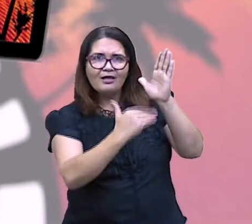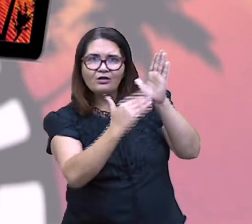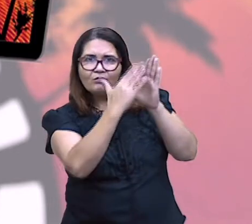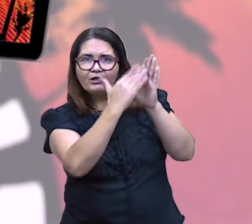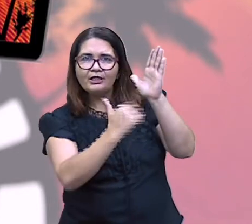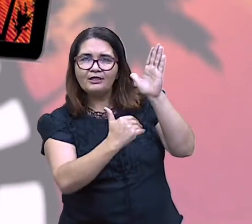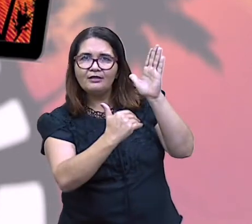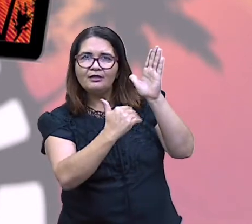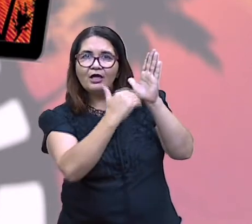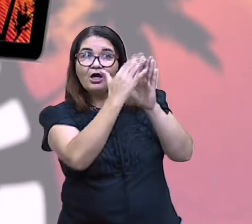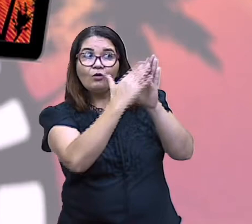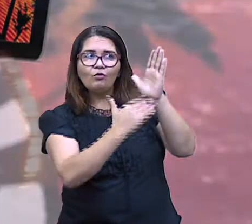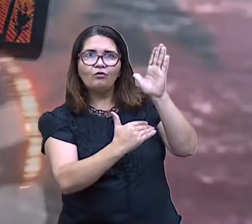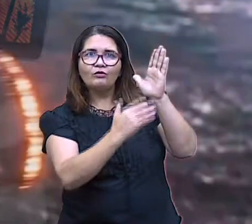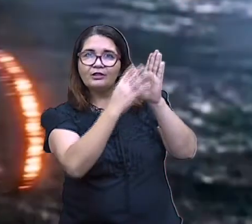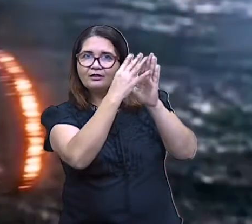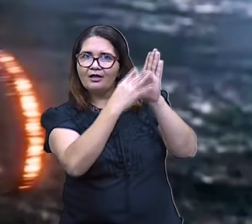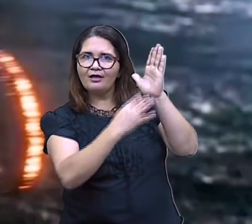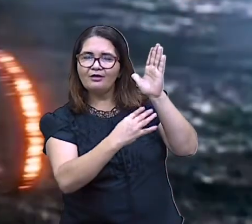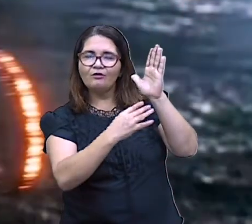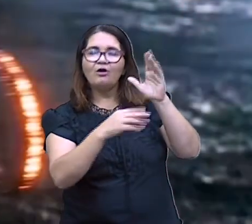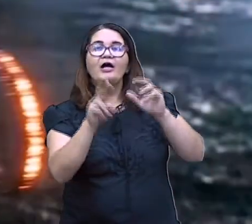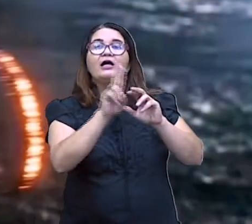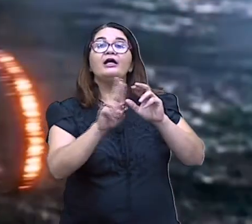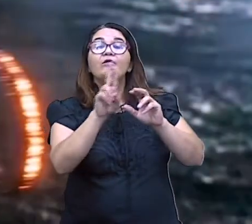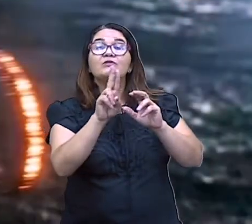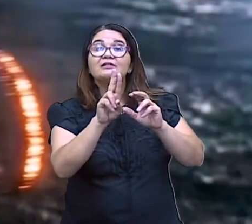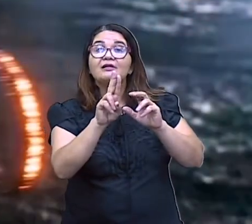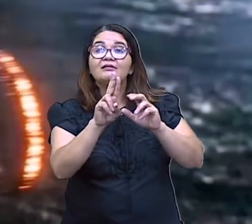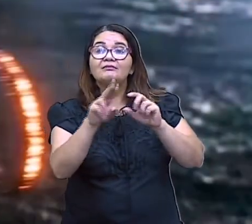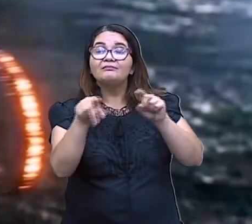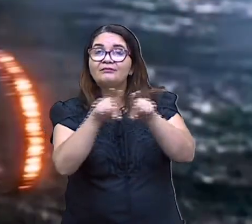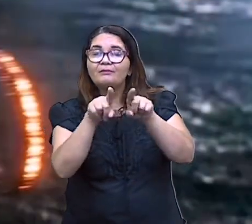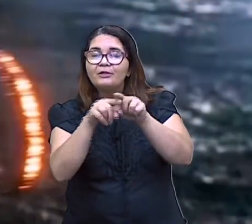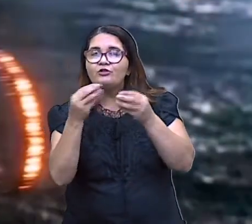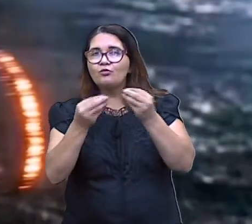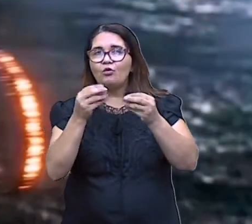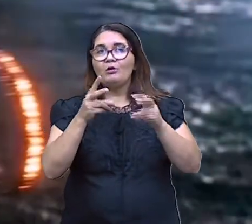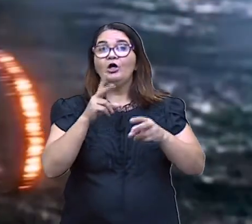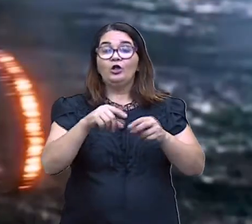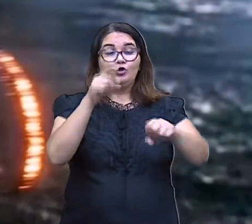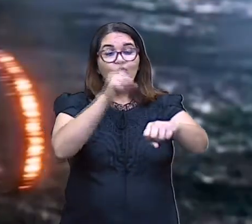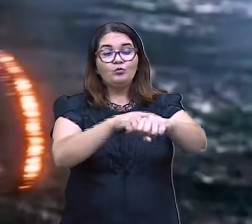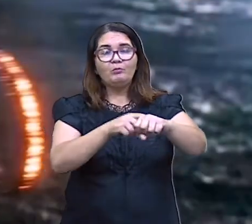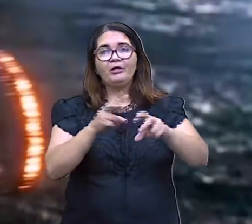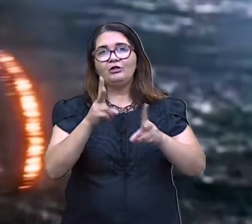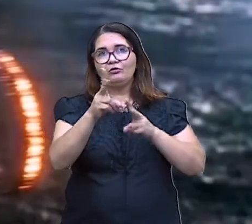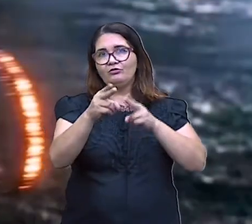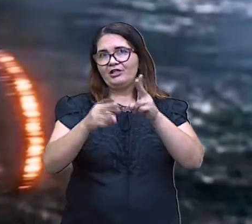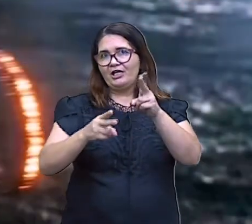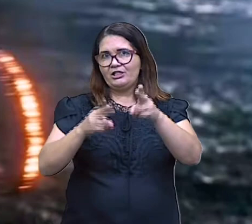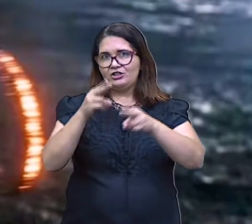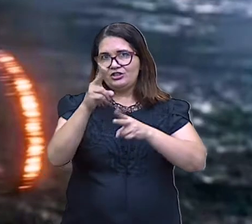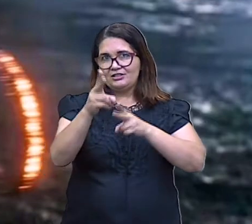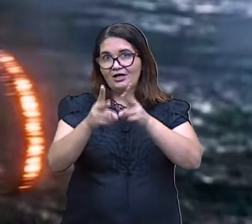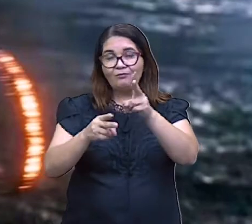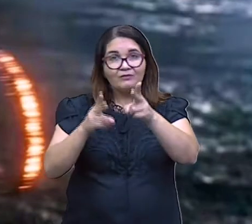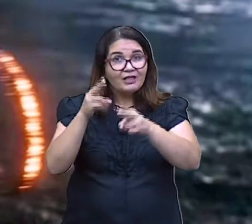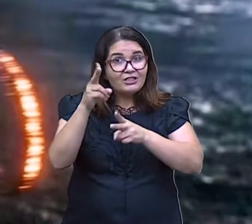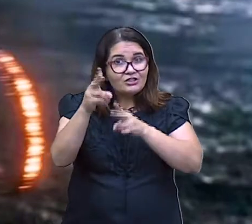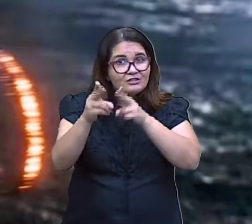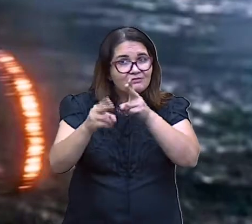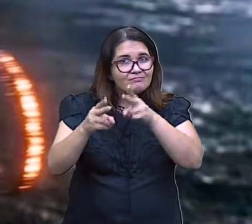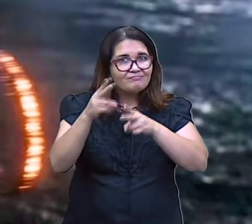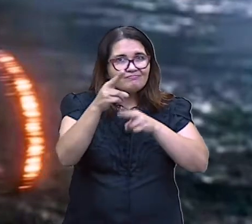quê? Porque o editor ele precisa saber qual é a sequência certa, correta de